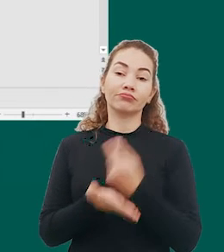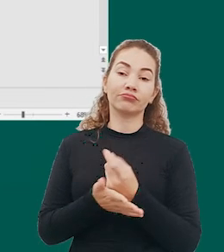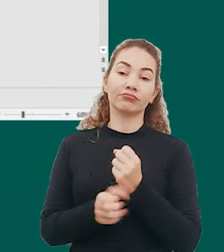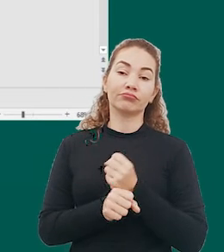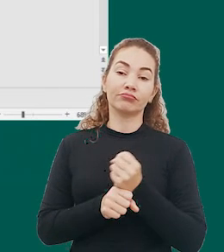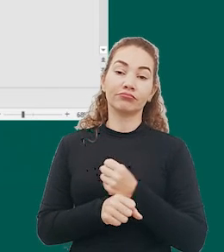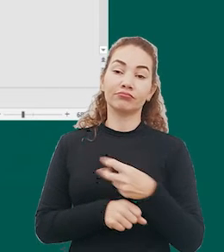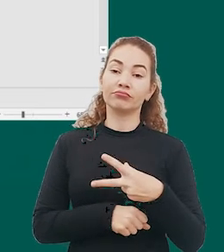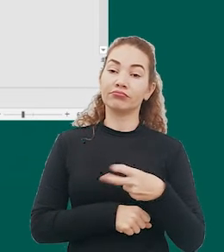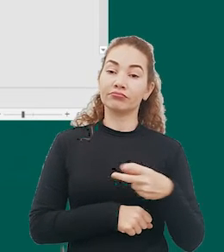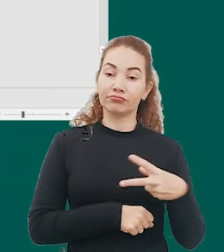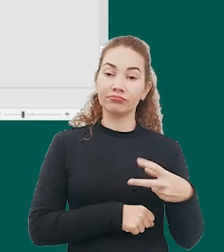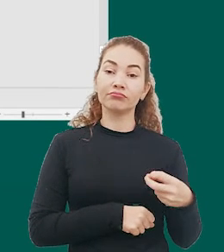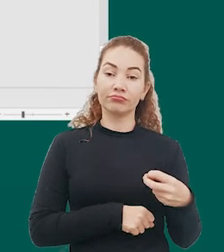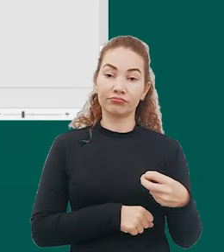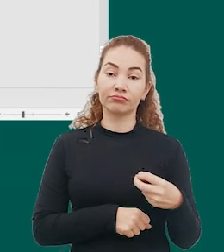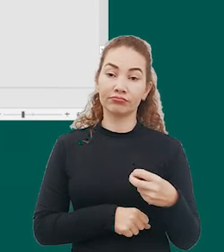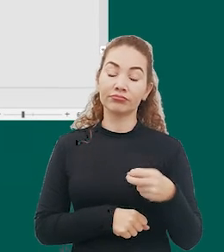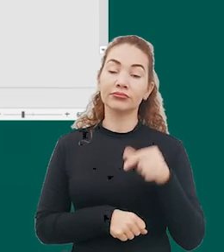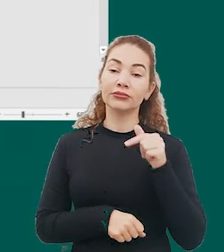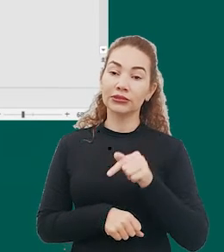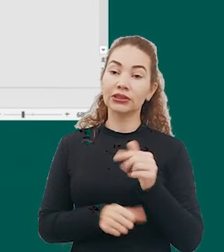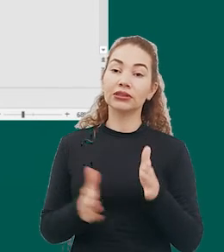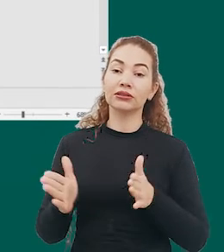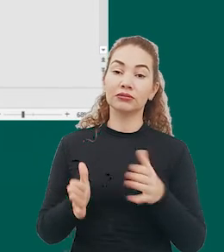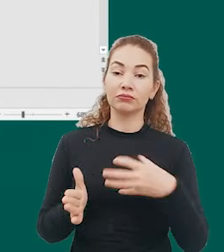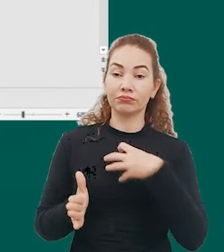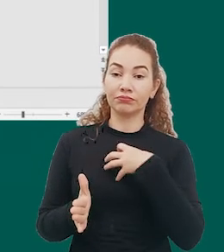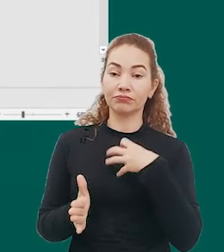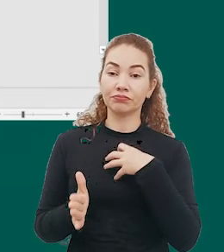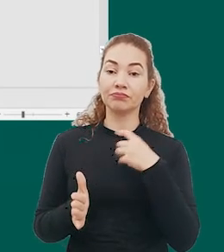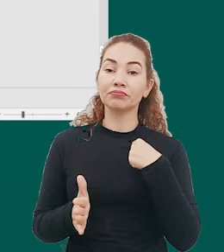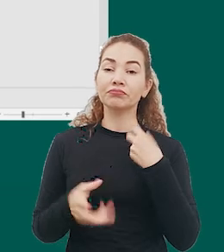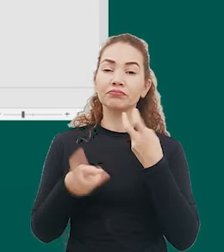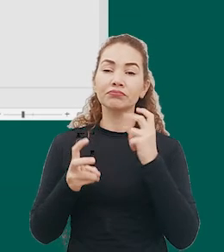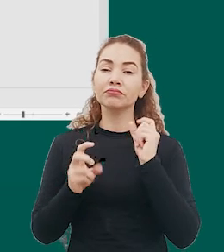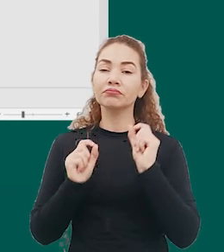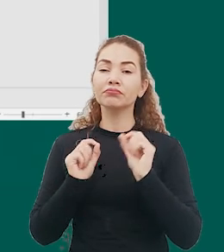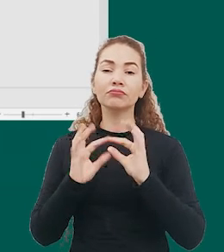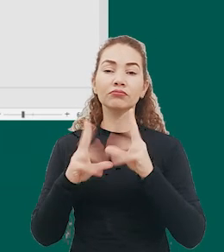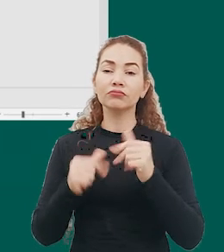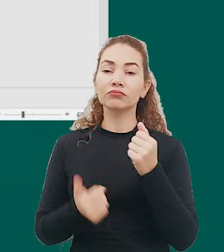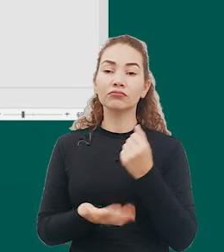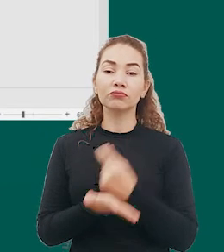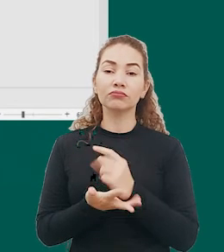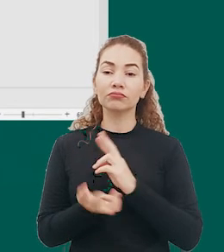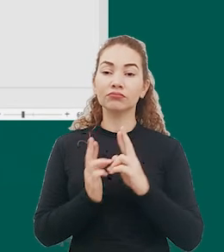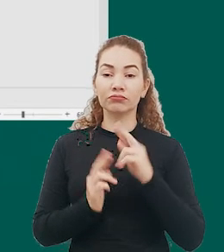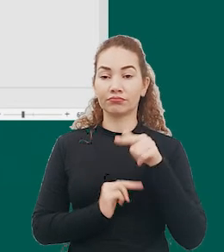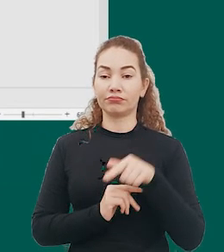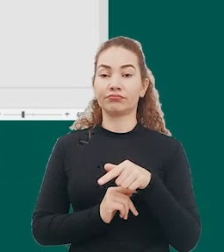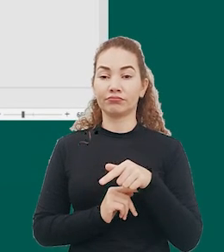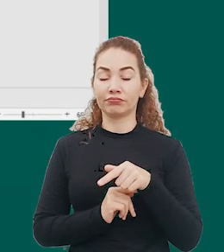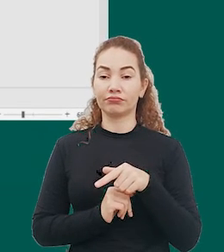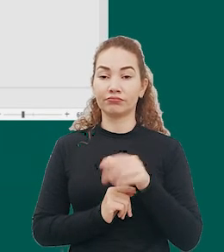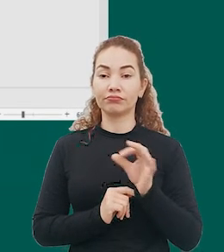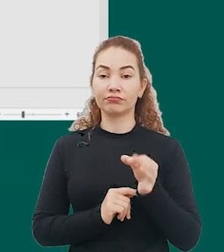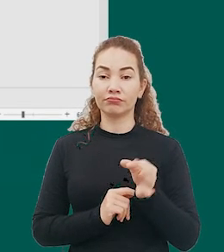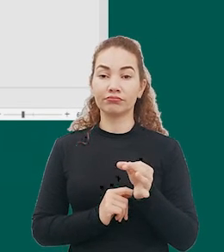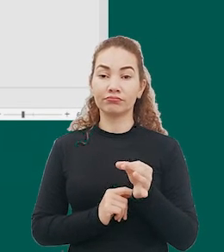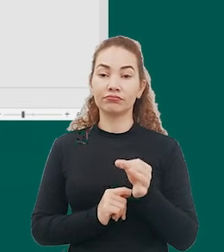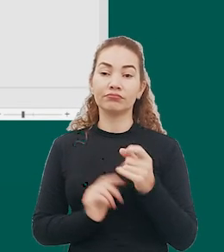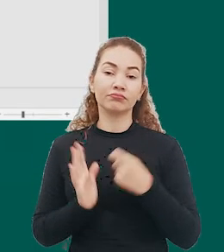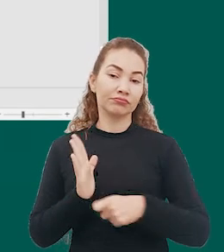de 2020. Neste caso, eu vou verificar tudo que eu paguei em relação a ele, certo?